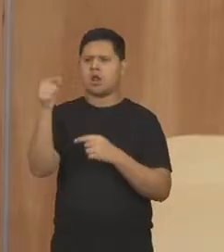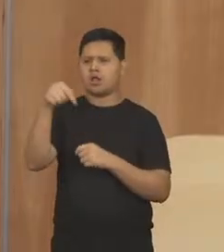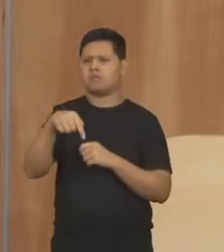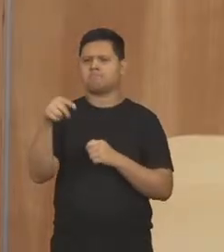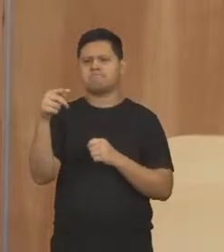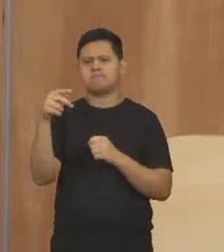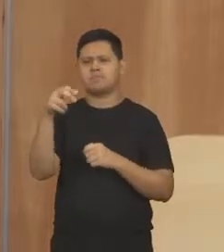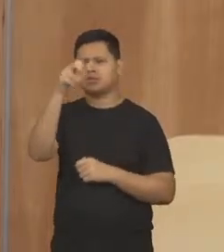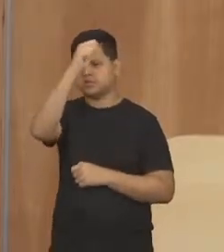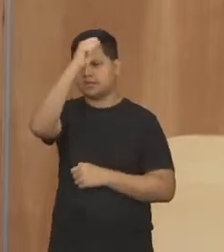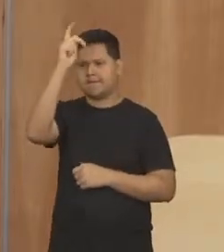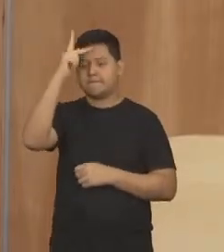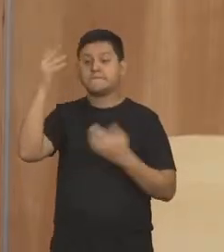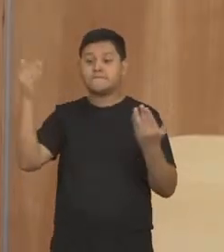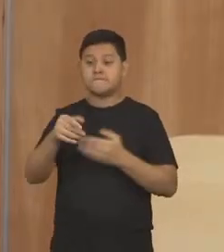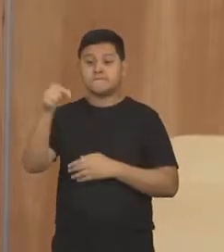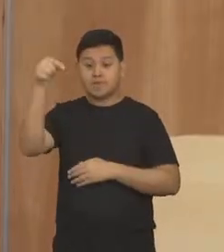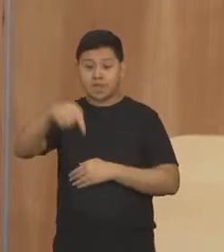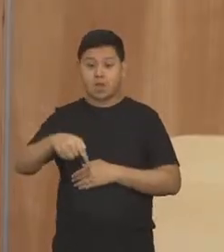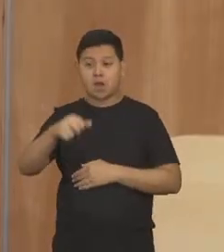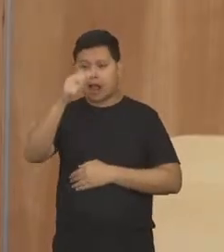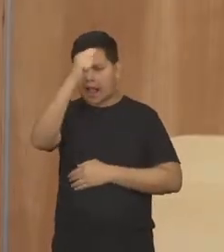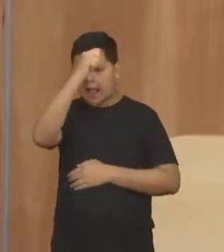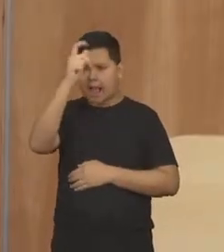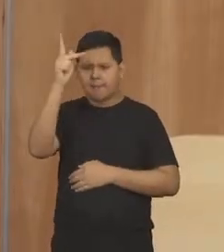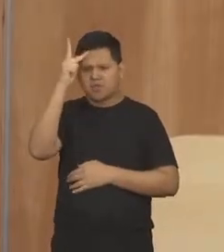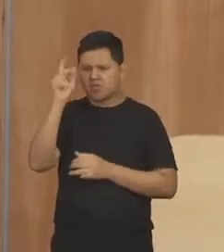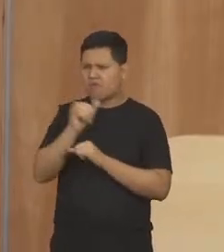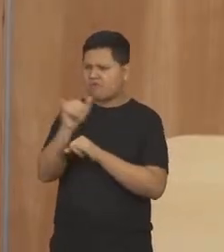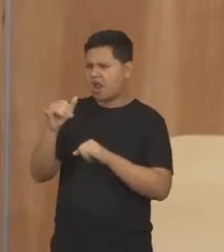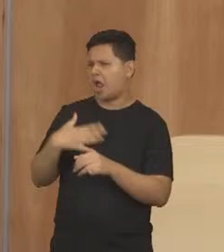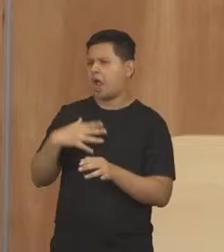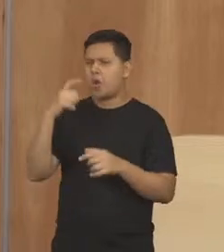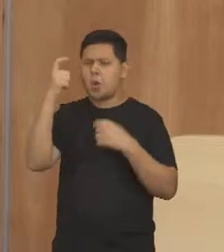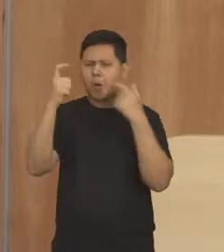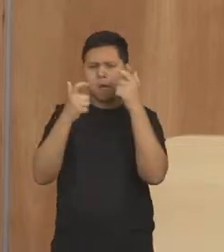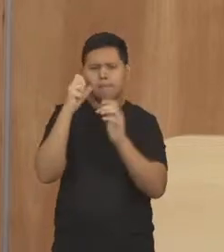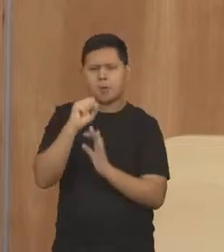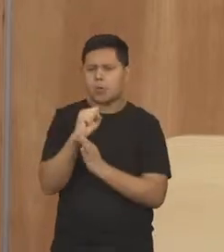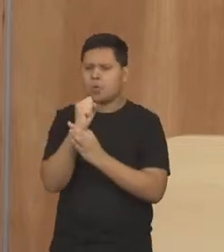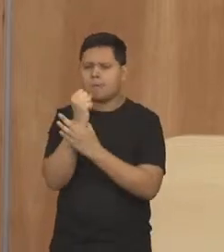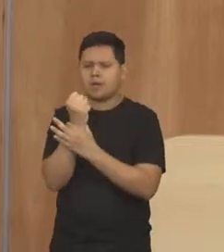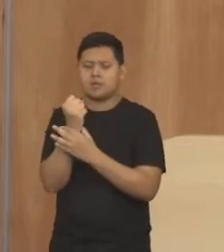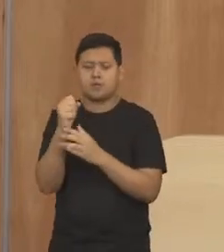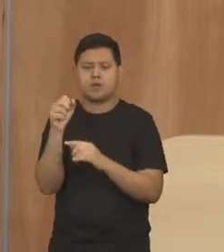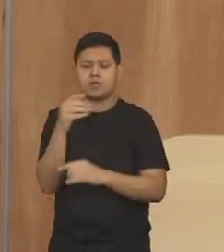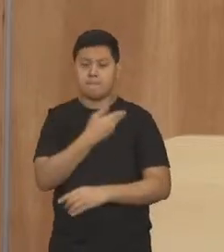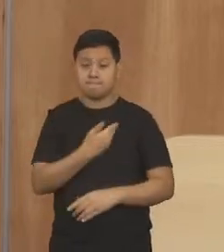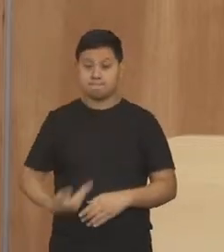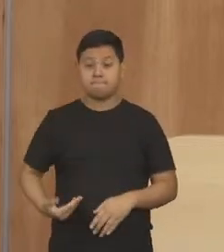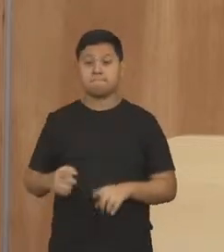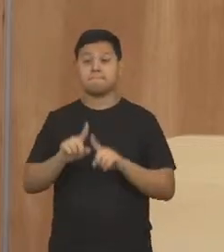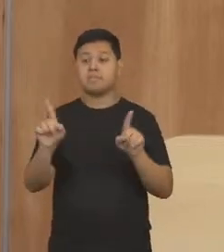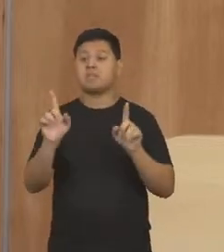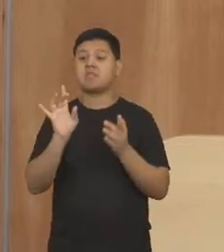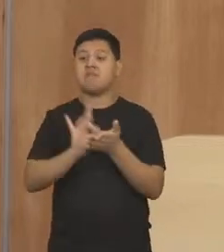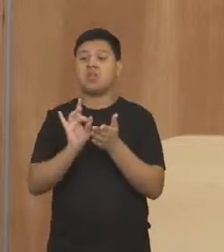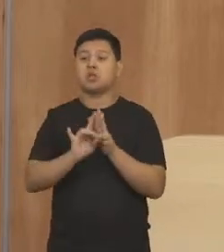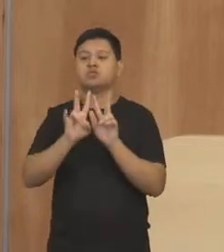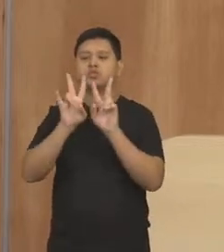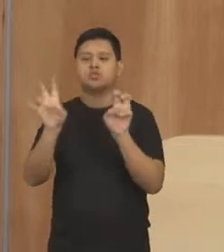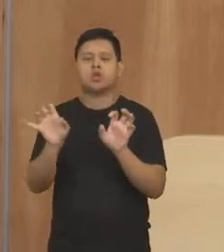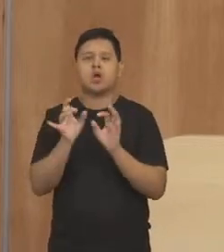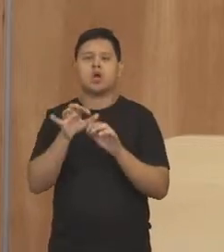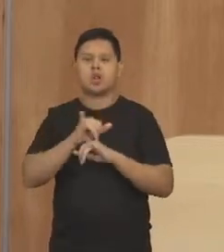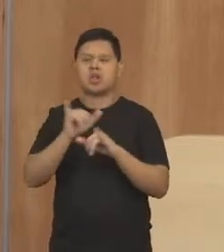Prefeitura, e a Prefeitura agora está tentando vender que se preocupa com segurança pública, mas a verdade é que a Prefeitura se preocupa com espetáculo, quer usar a